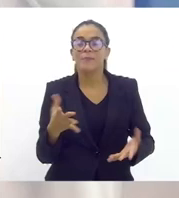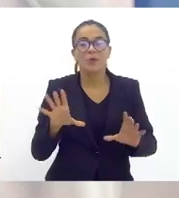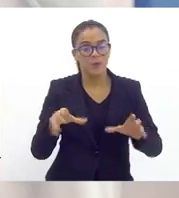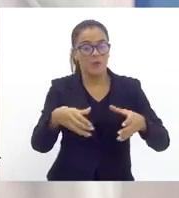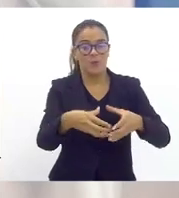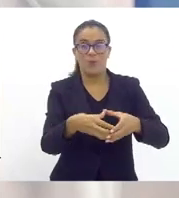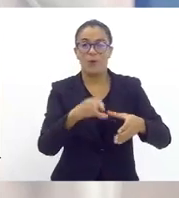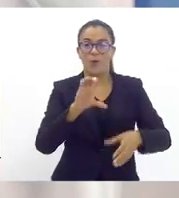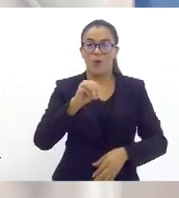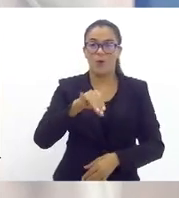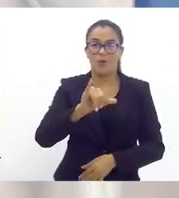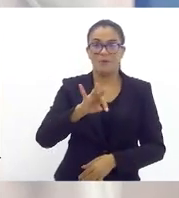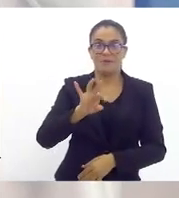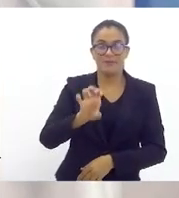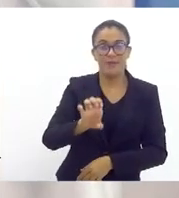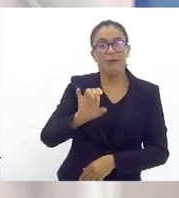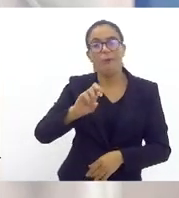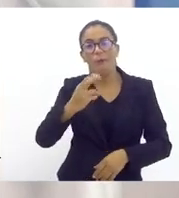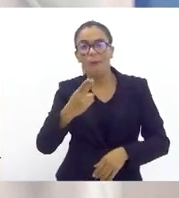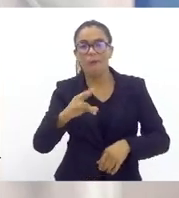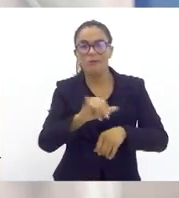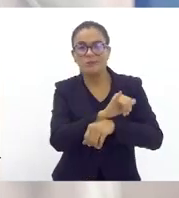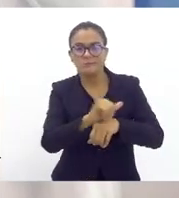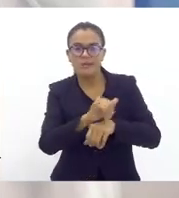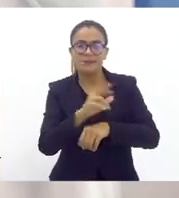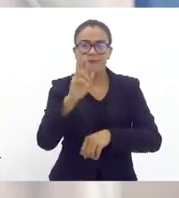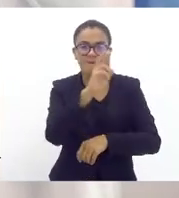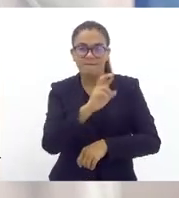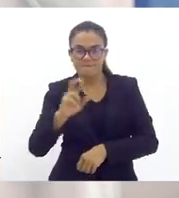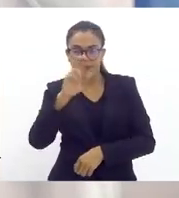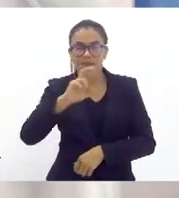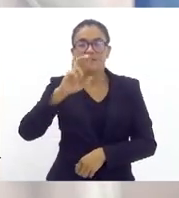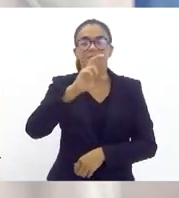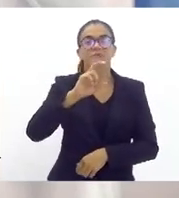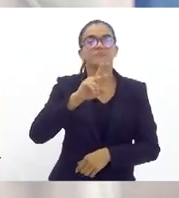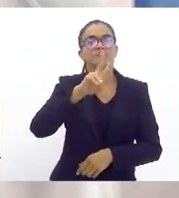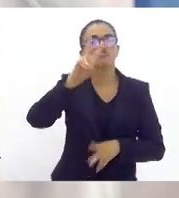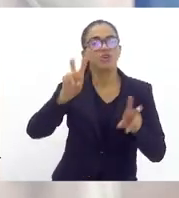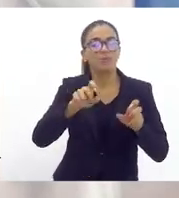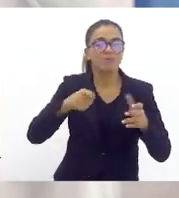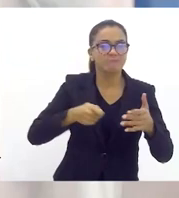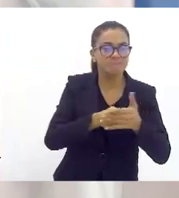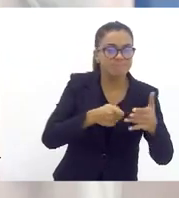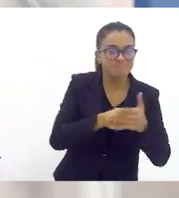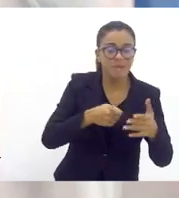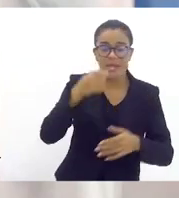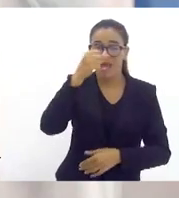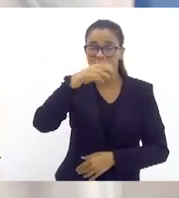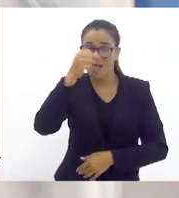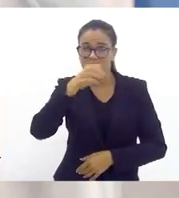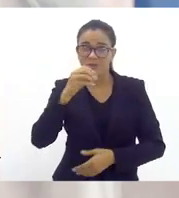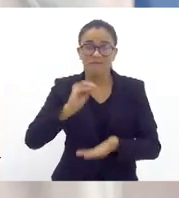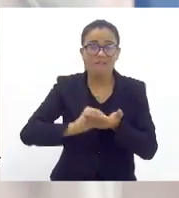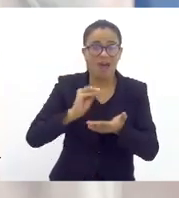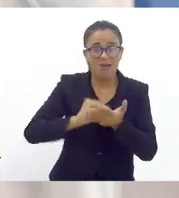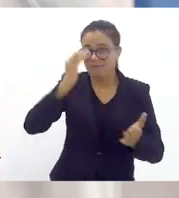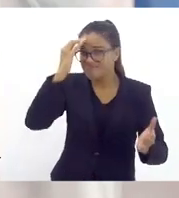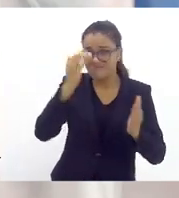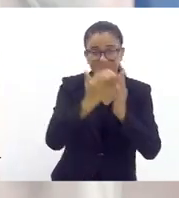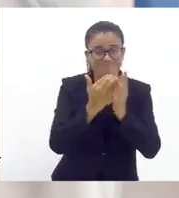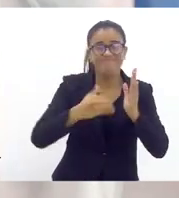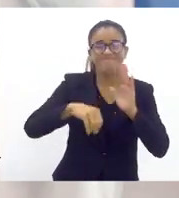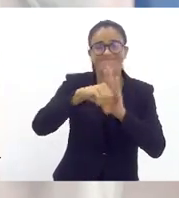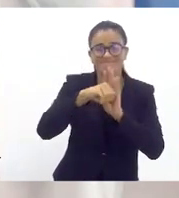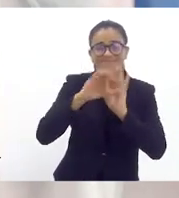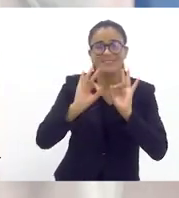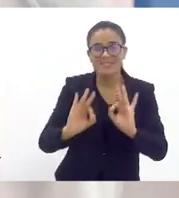comitê ou algum instrumento de verificação sobre essas exigências e os absurdos e as ilegalidades que essas exigências